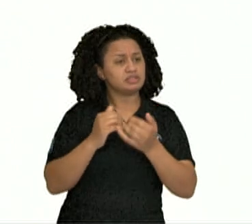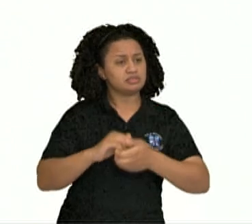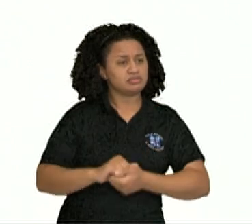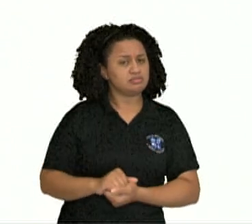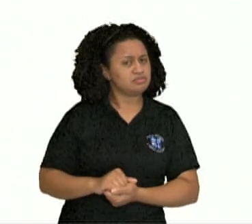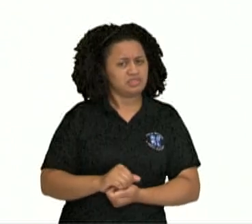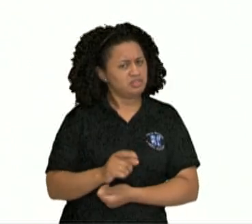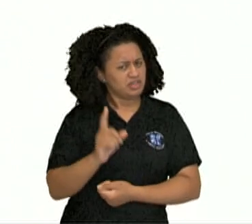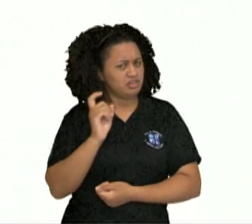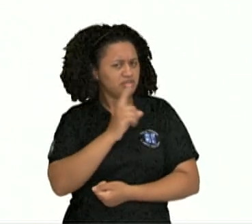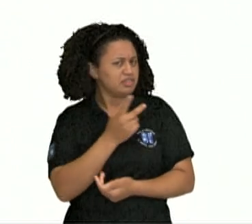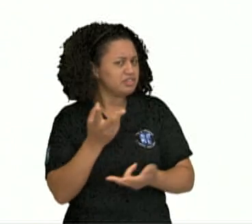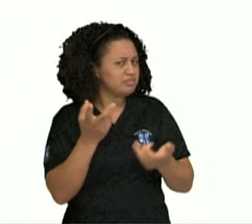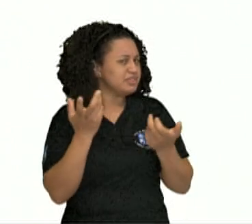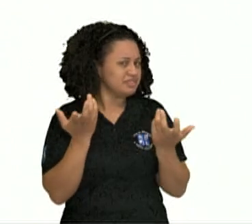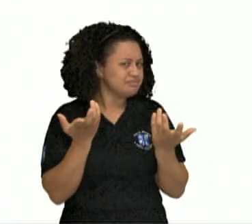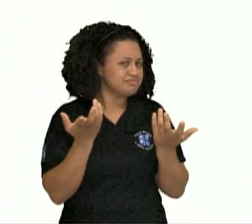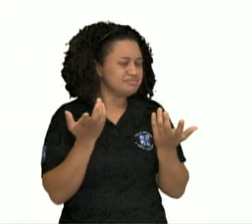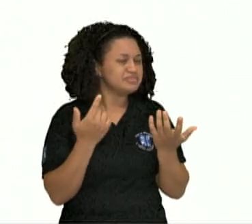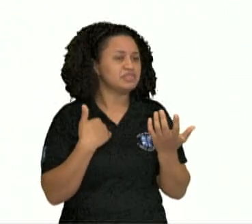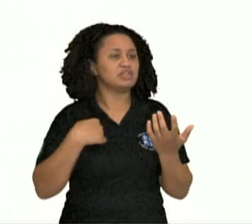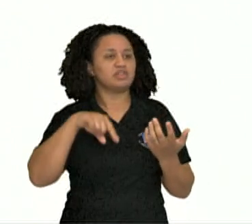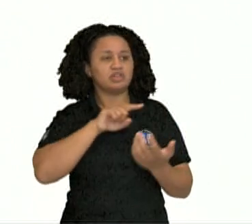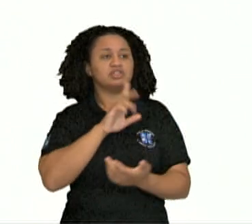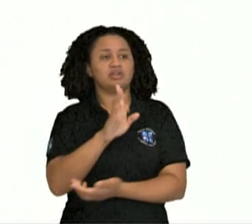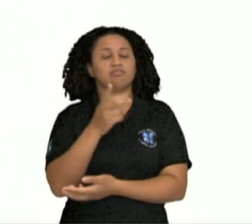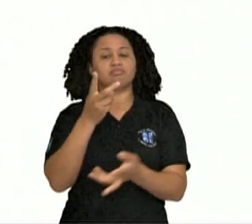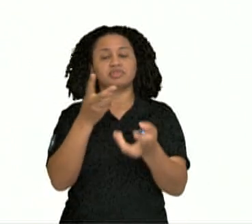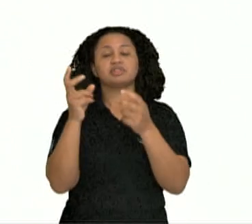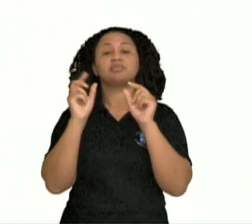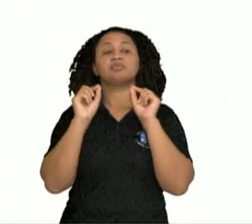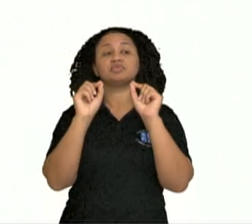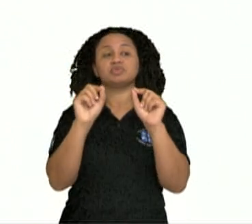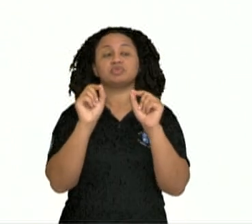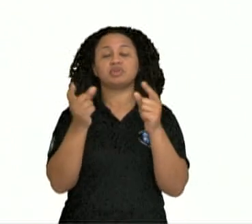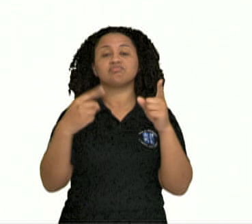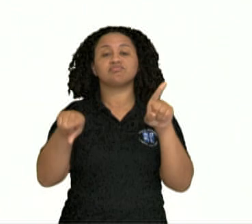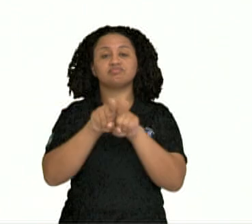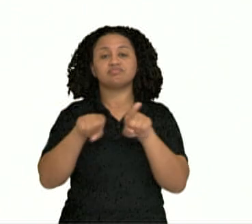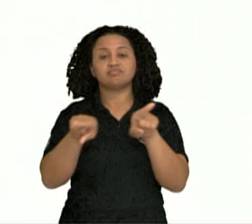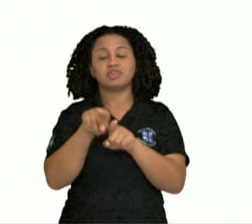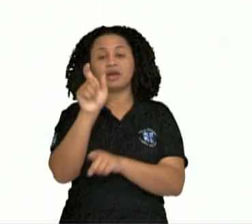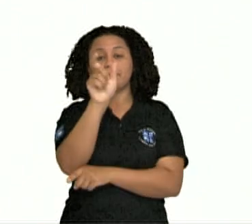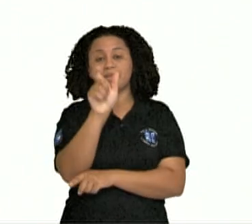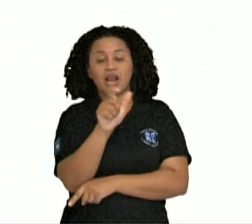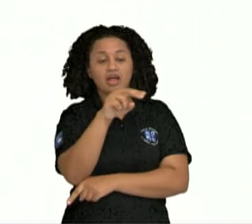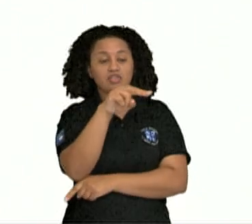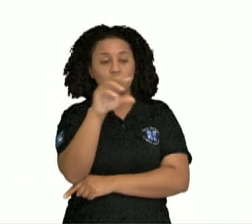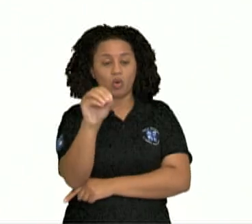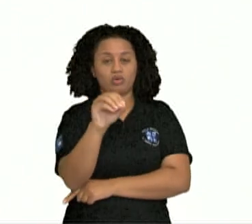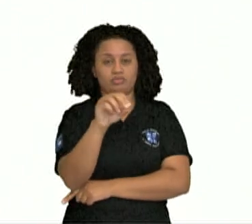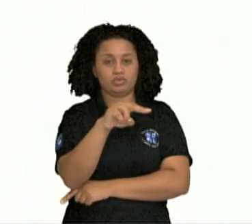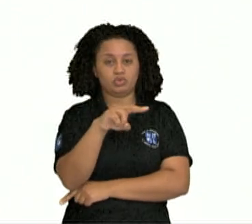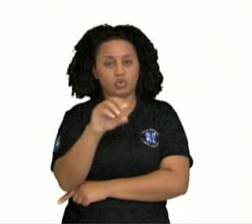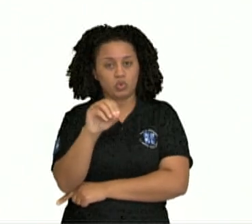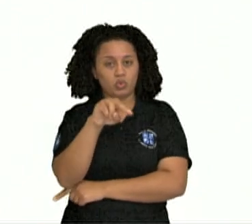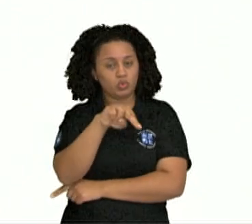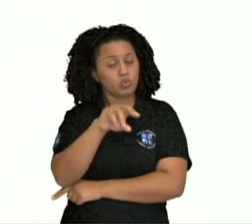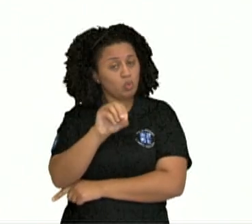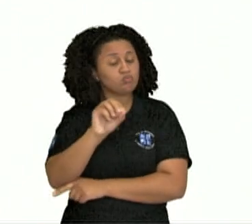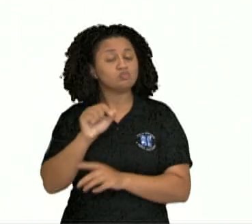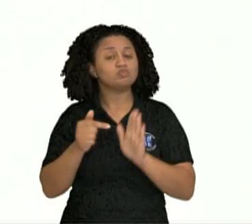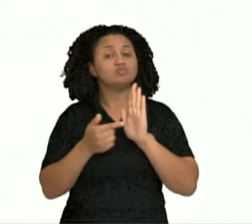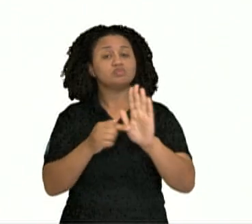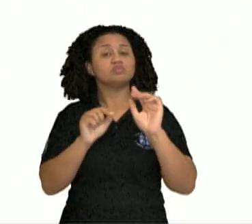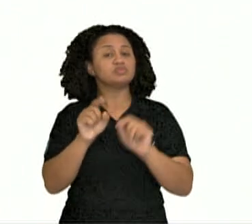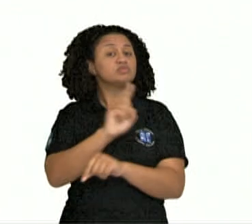perceber a princípio, né? Nós já percebemos aí, por exemplo, repetição da palavra no, indicando aí uma